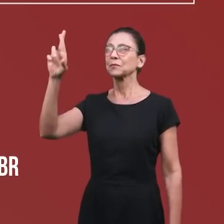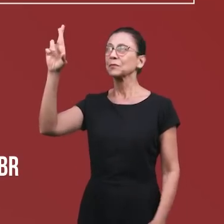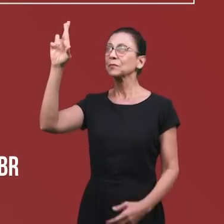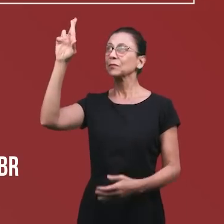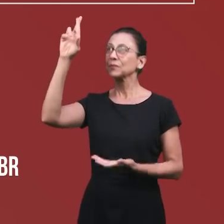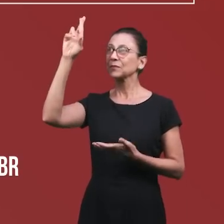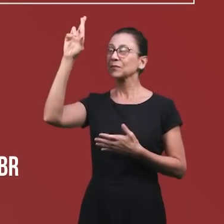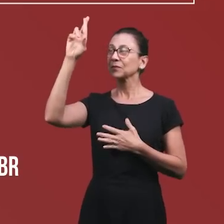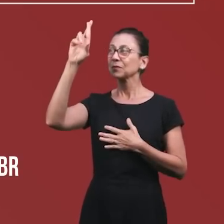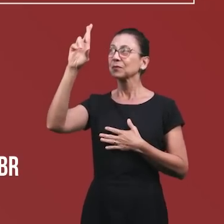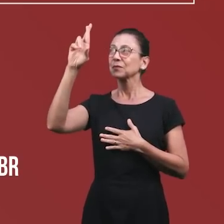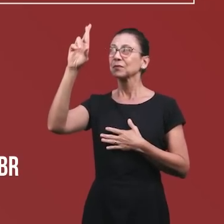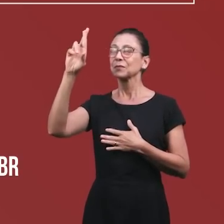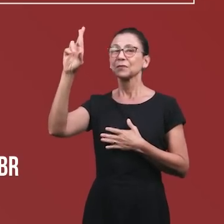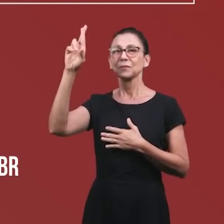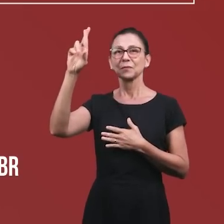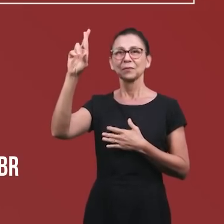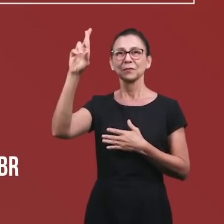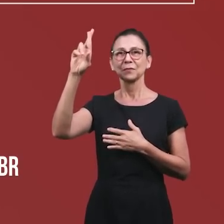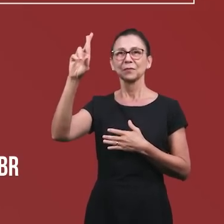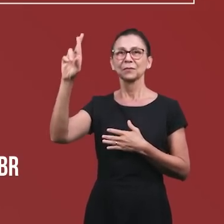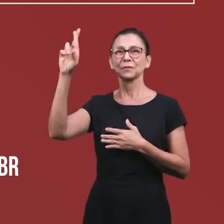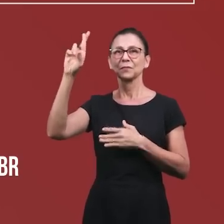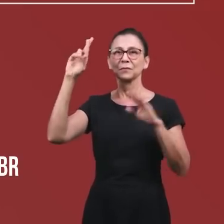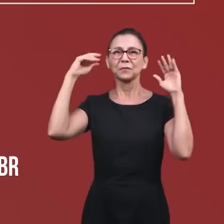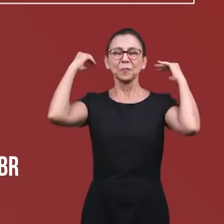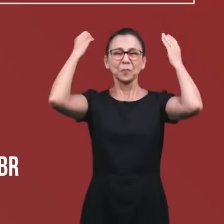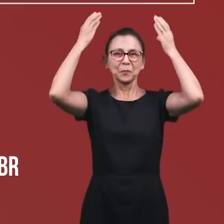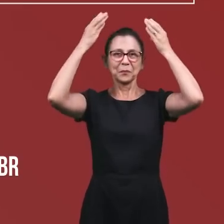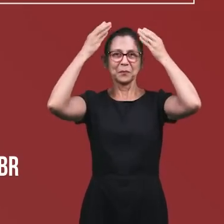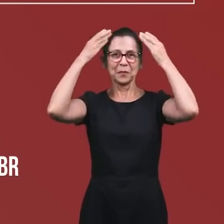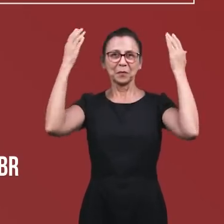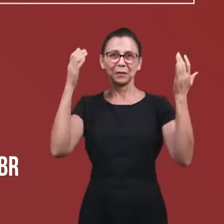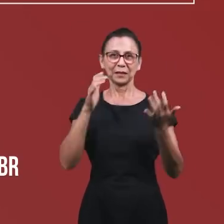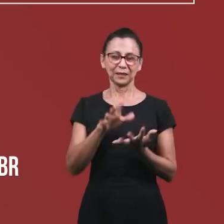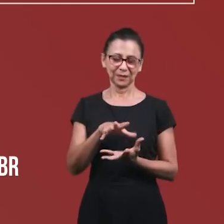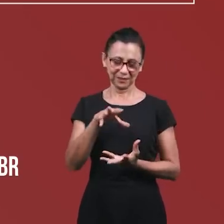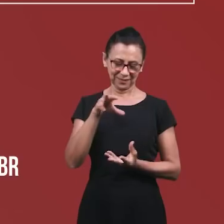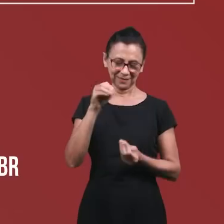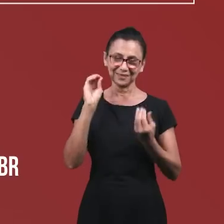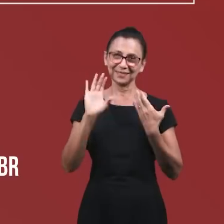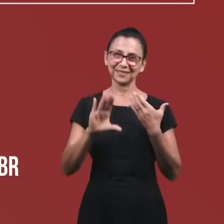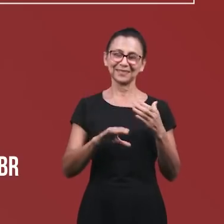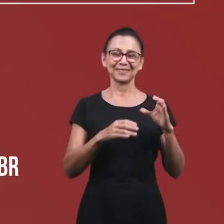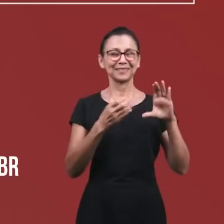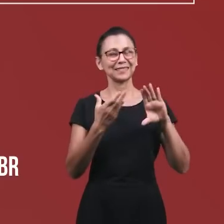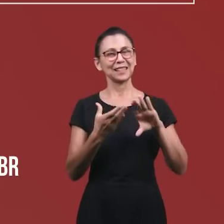louvor, Senhor meu Rei.